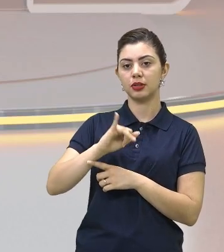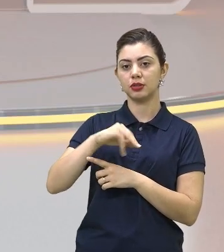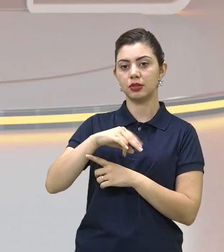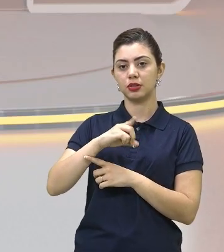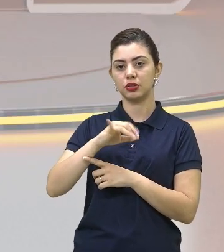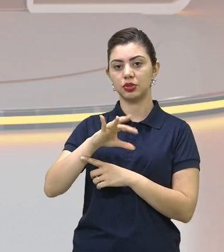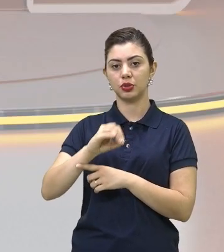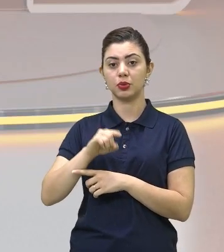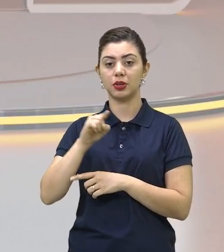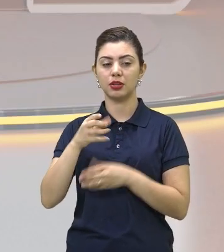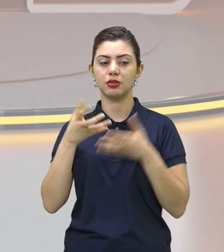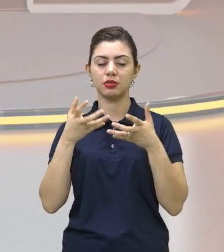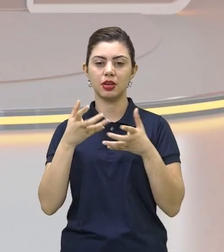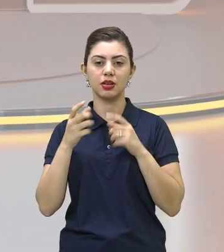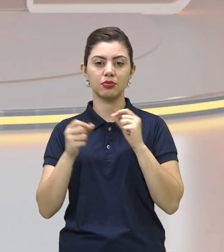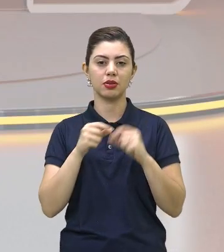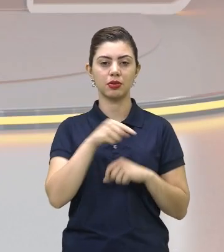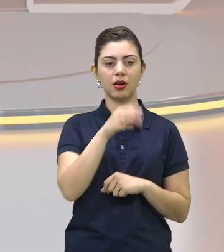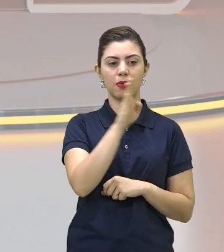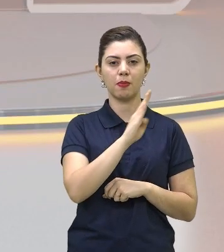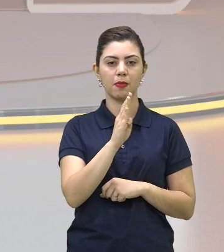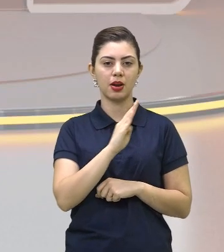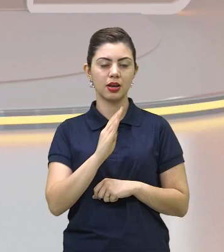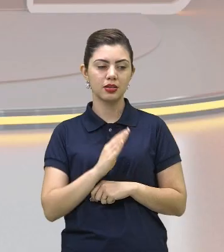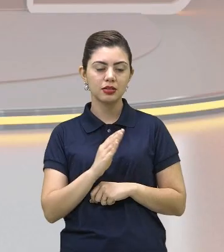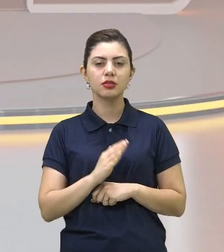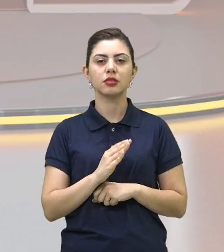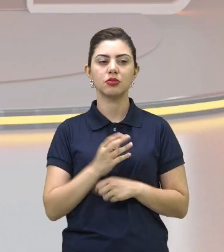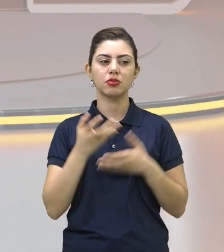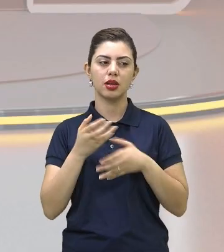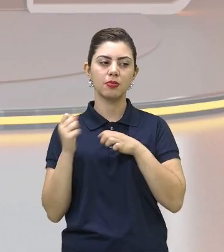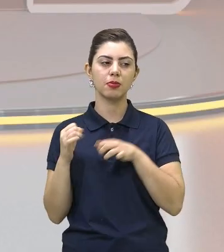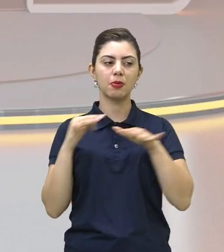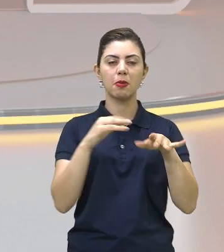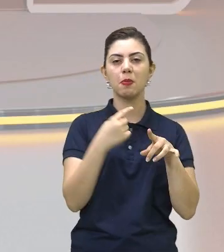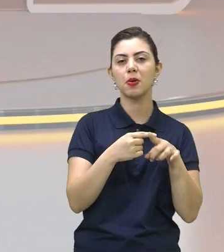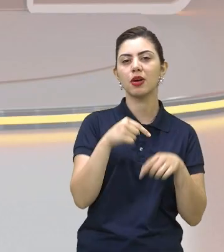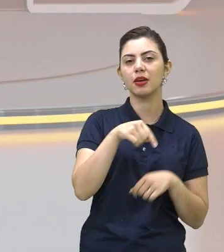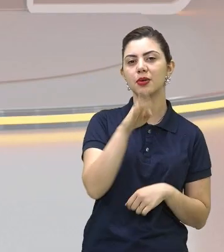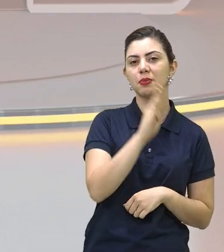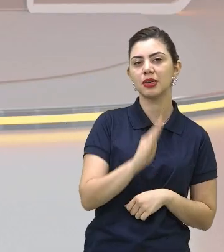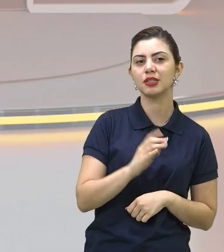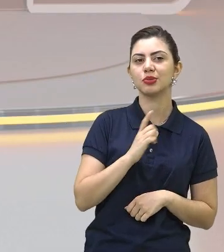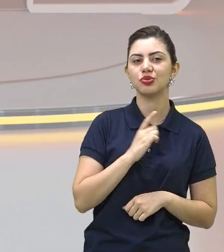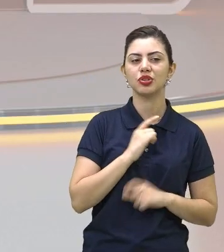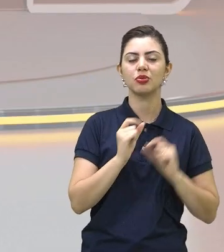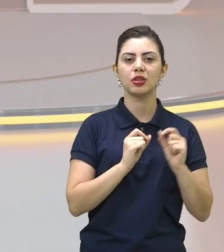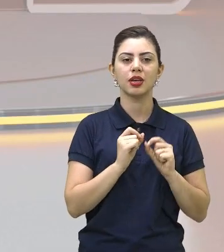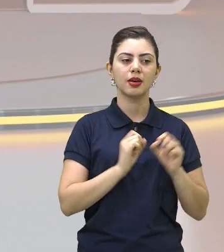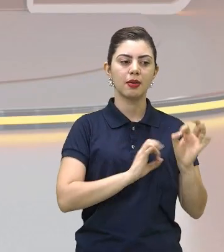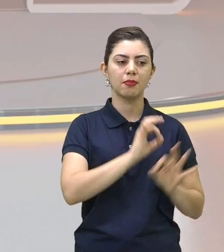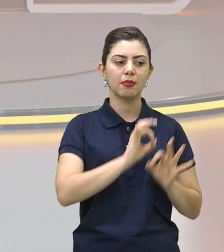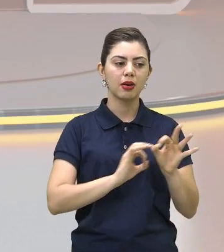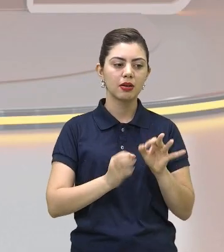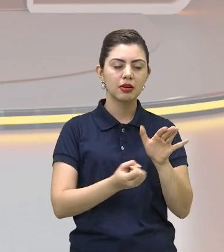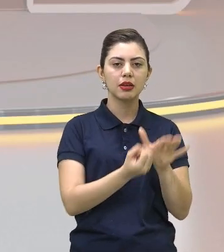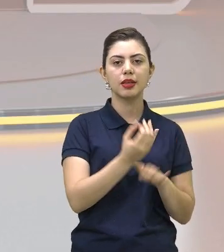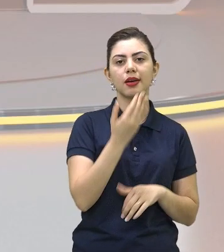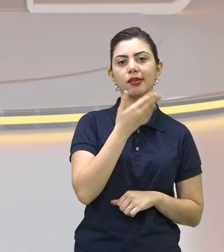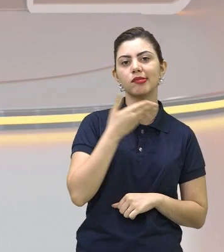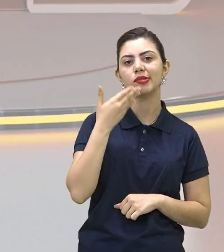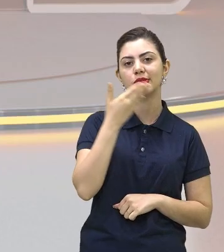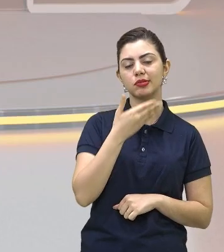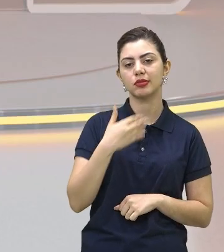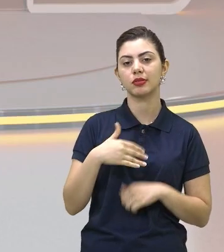para invadir o Brasil, que era produtor de açúcar. Então, essa invasão